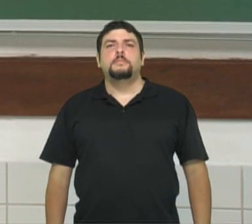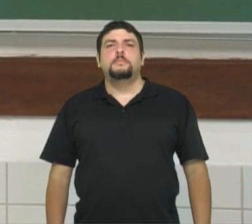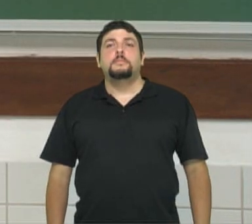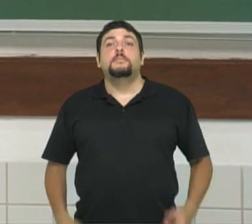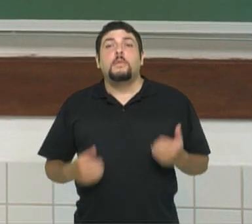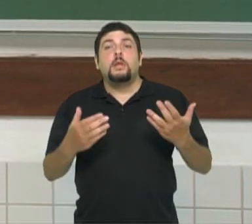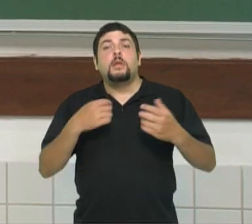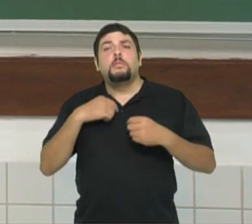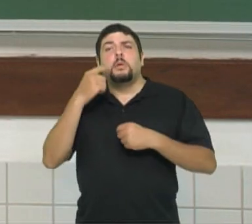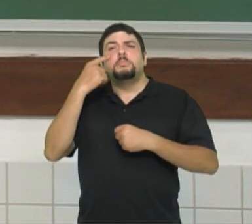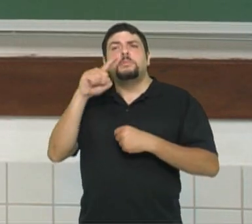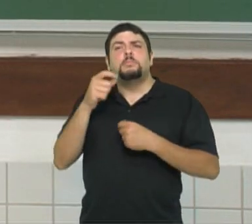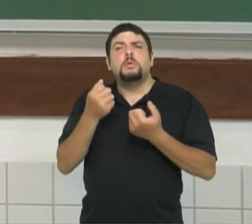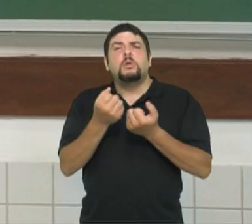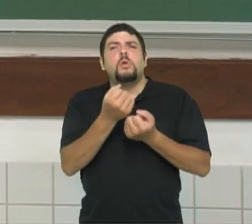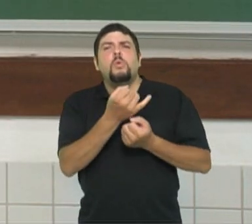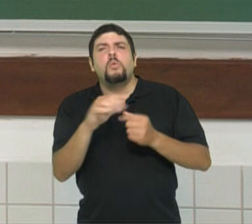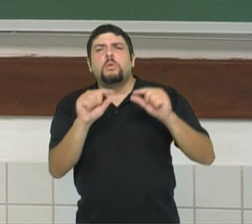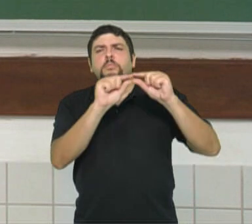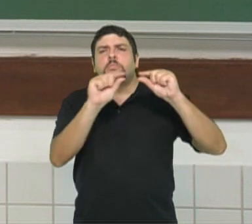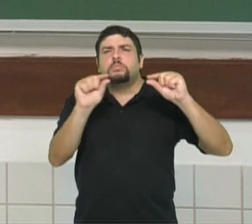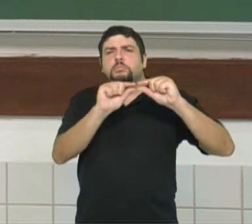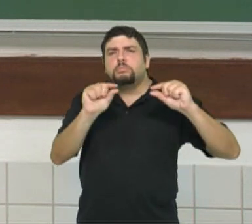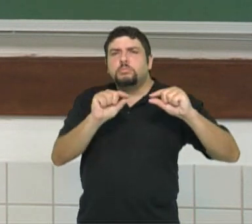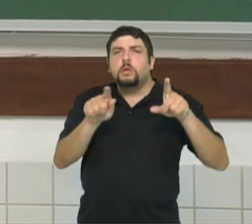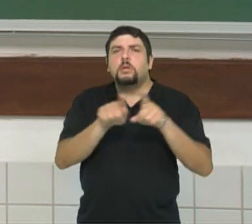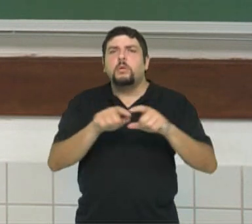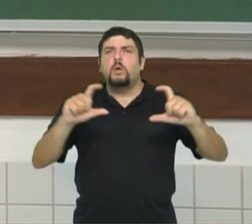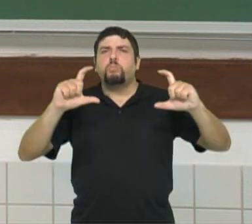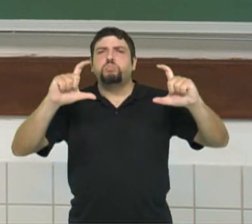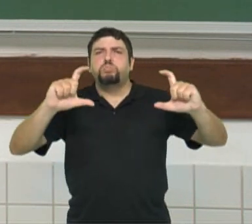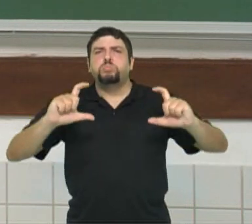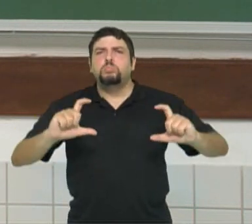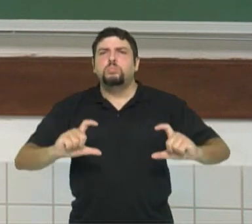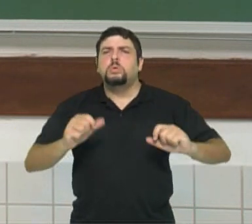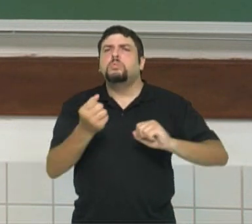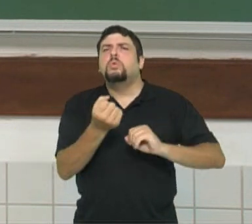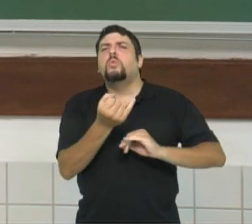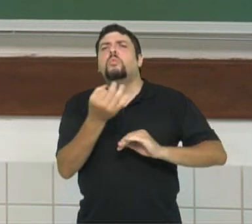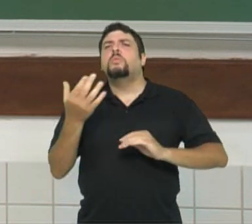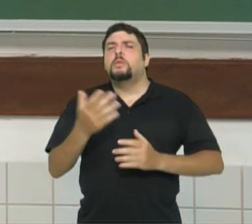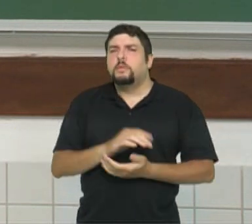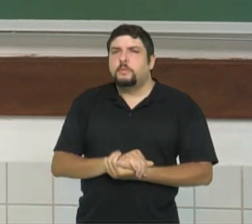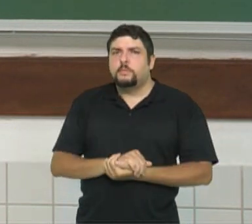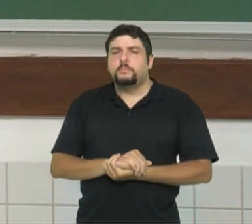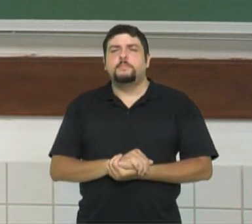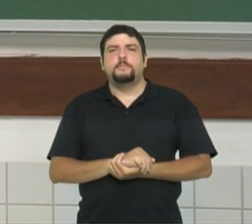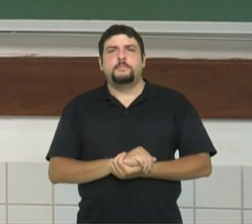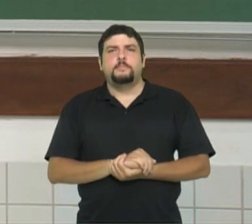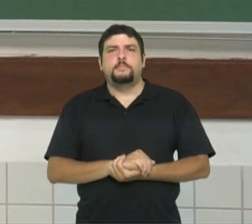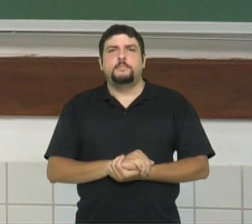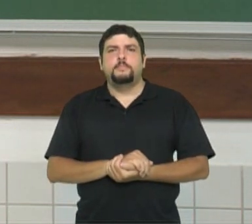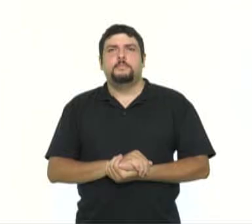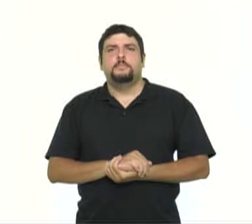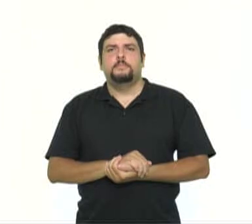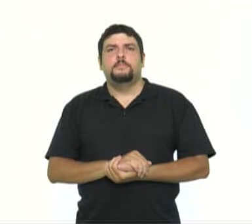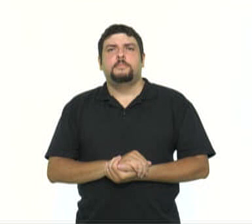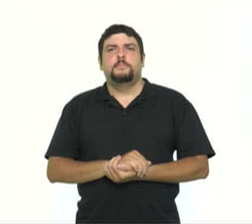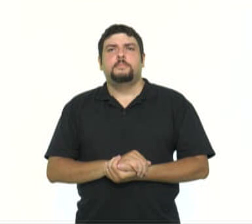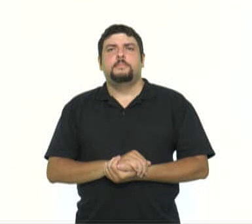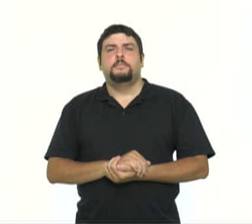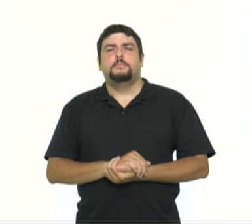E aí, descobriram quantos versos e quantas estrofes nós temos neste poema da Flor Bela Espanca? Vamos lá? Olha lá